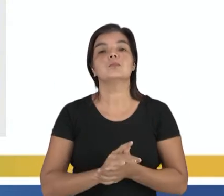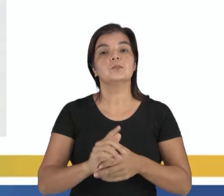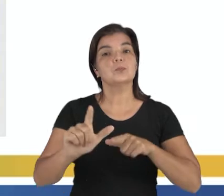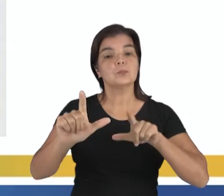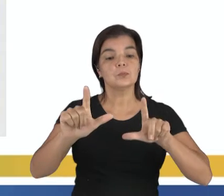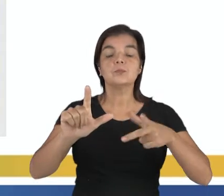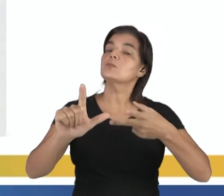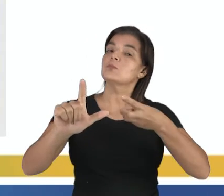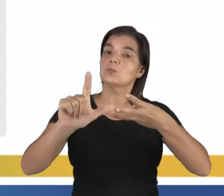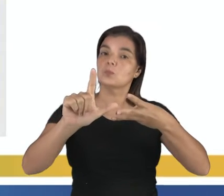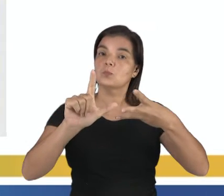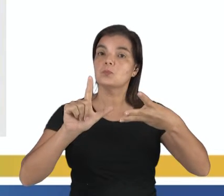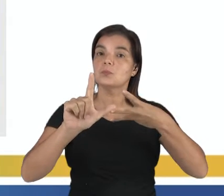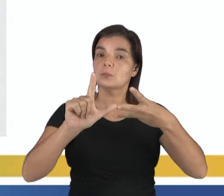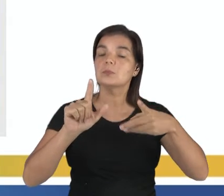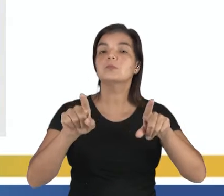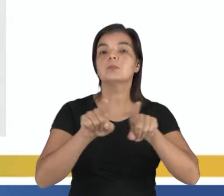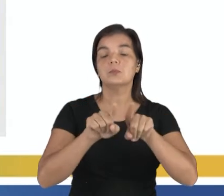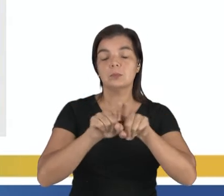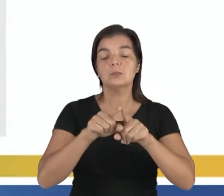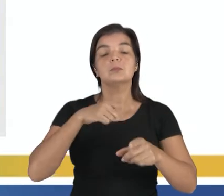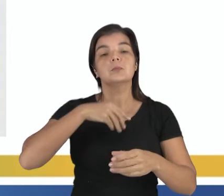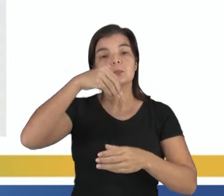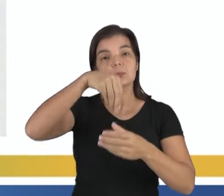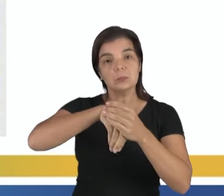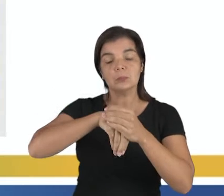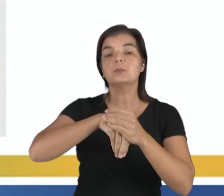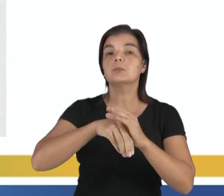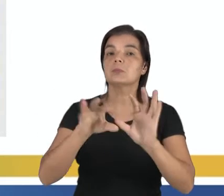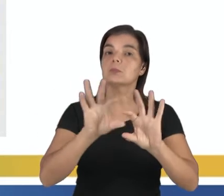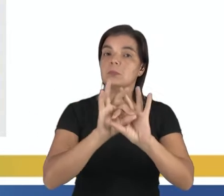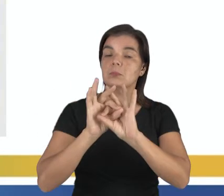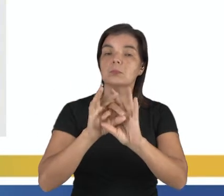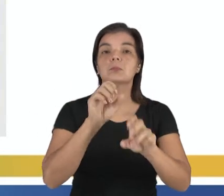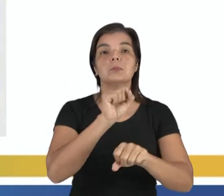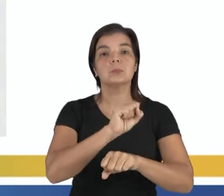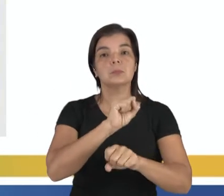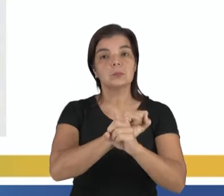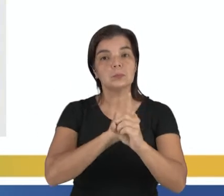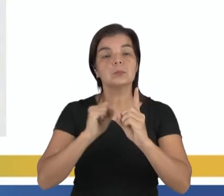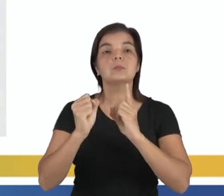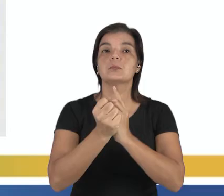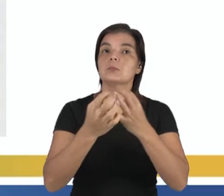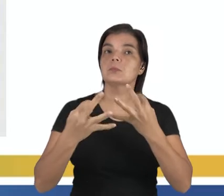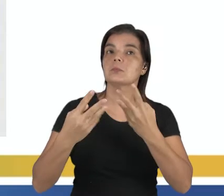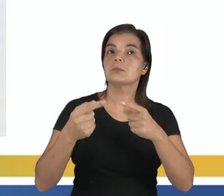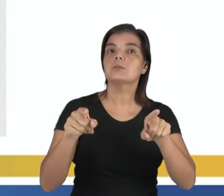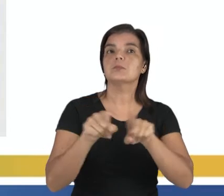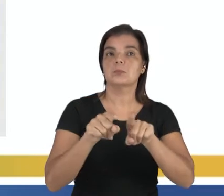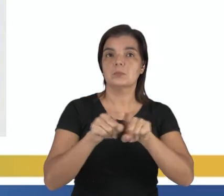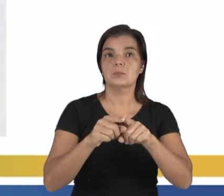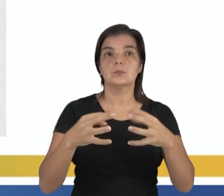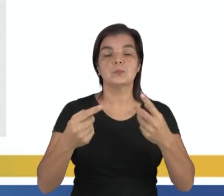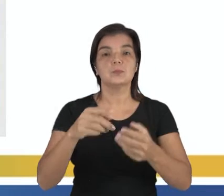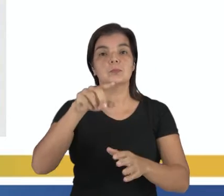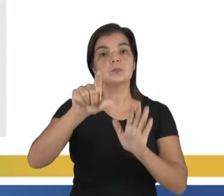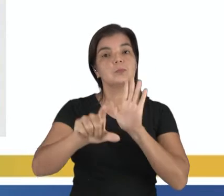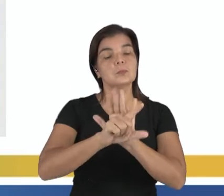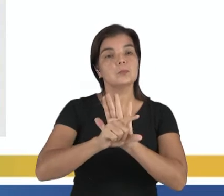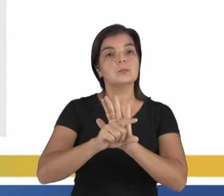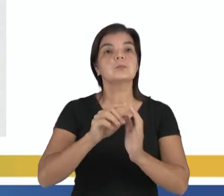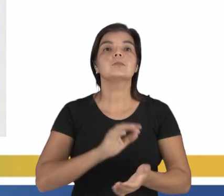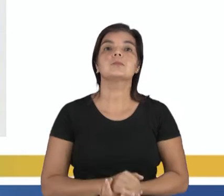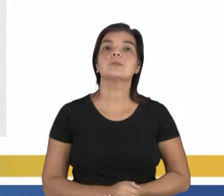executivo, que tem essa harmonia também na sociedade, né? E também a submissão de todos aí perante a lei. E o Voltaire,